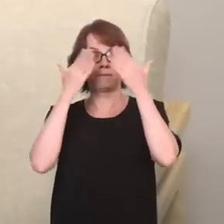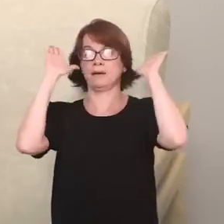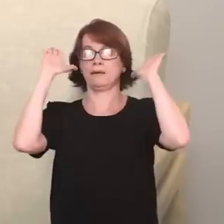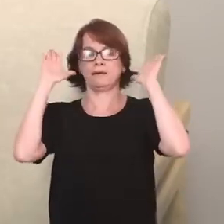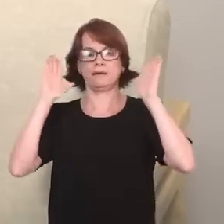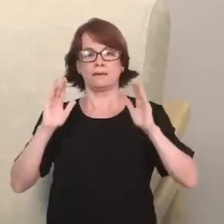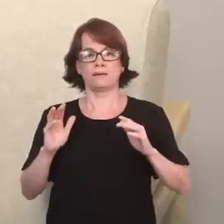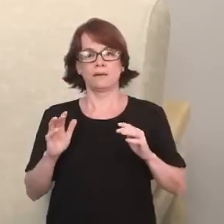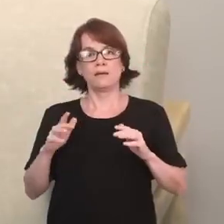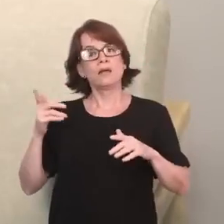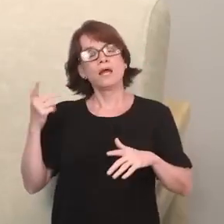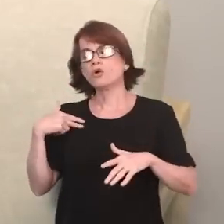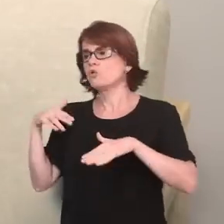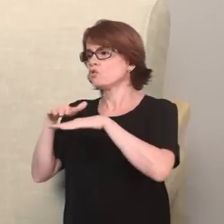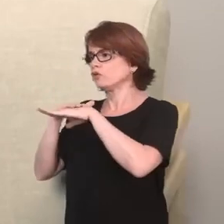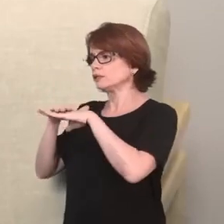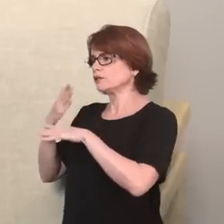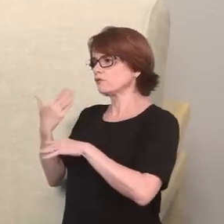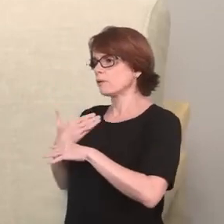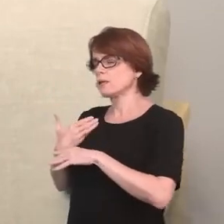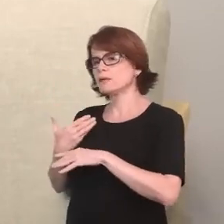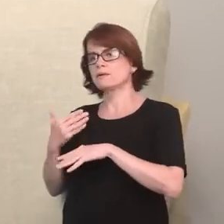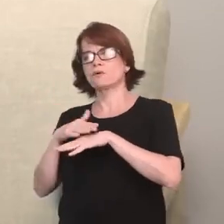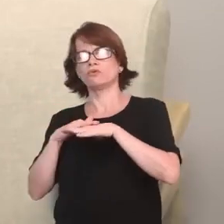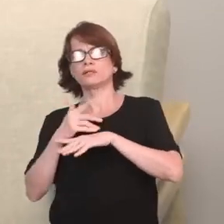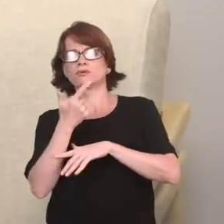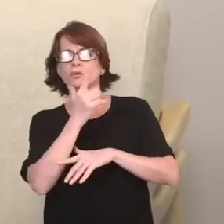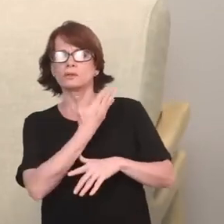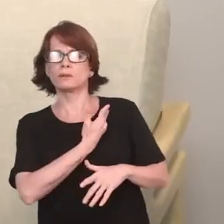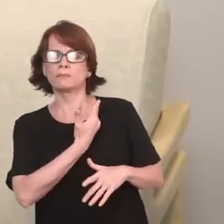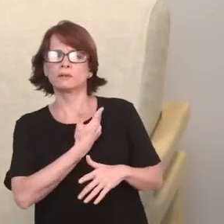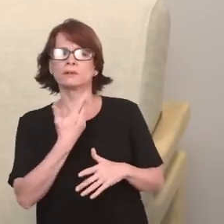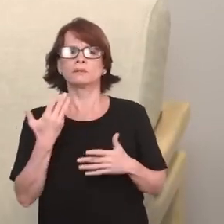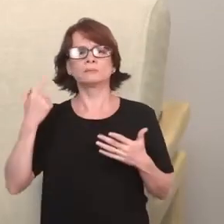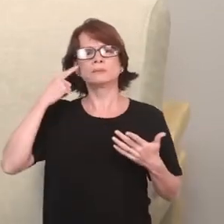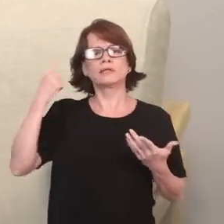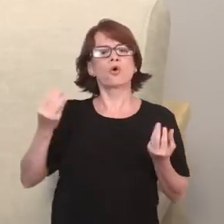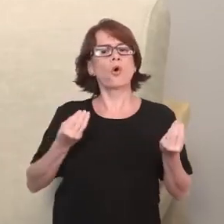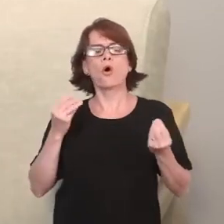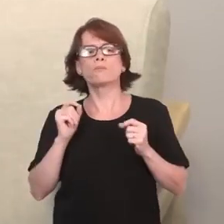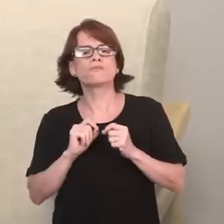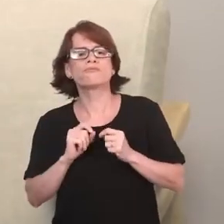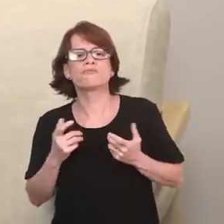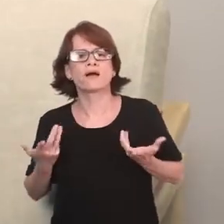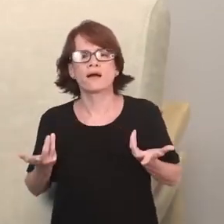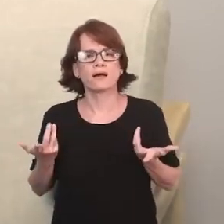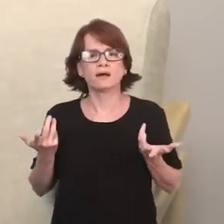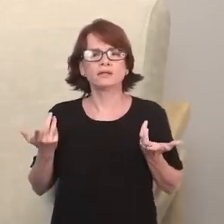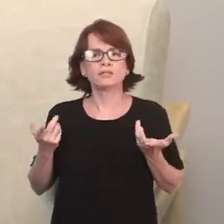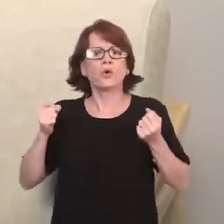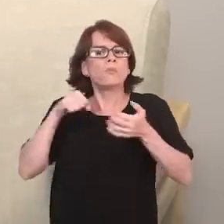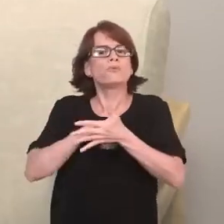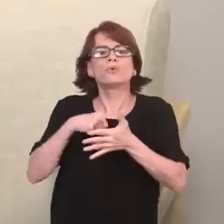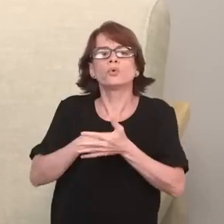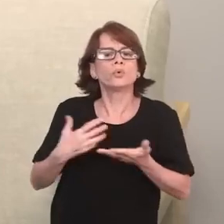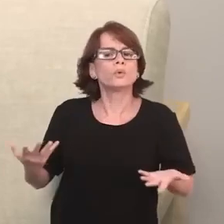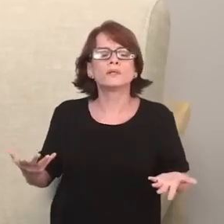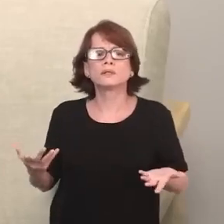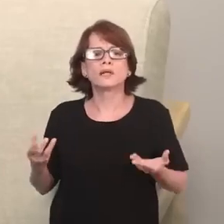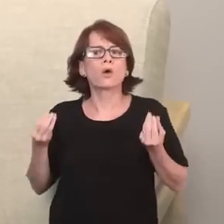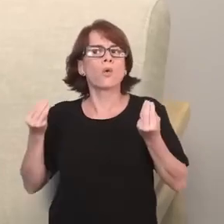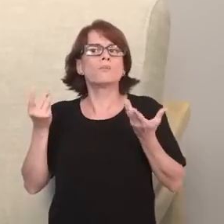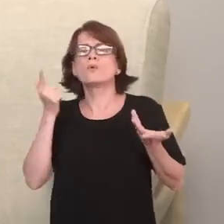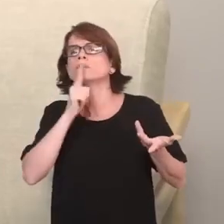assim, eu falava com uma amiga, falava com outra, como é que a gente faz, né, para lutar contra o